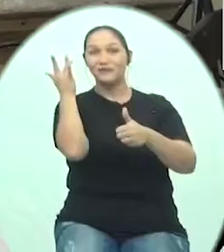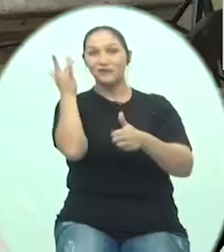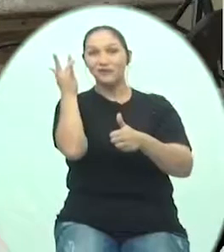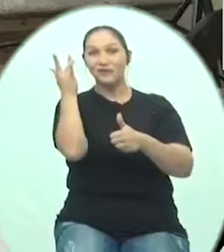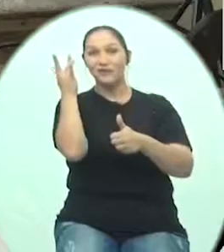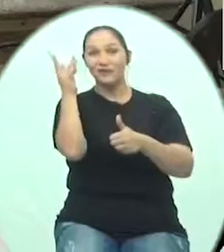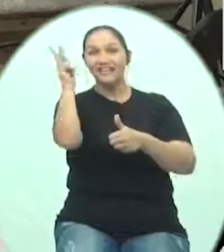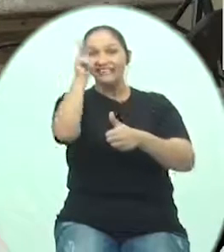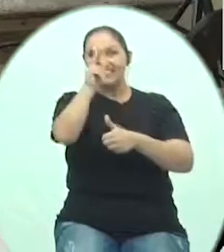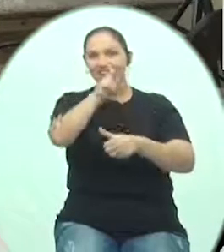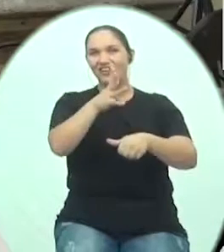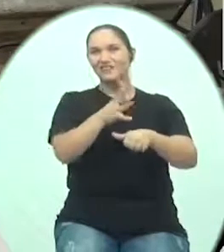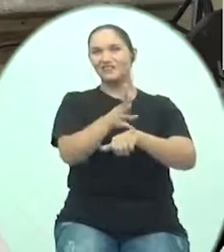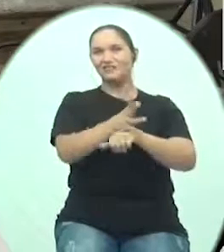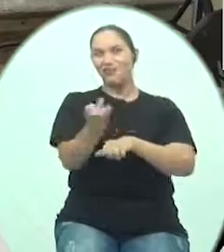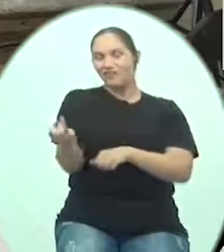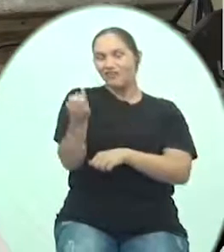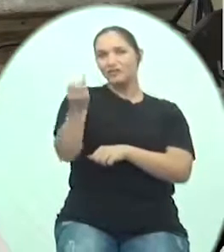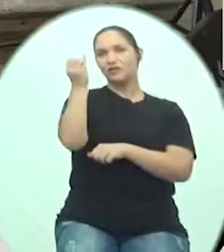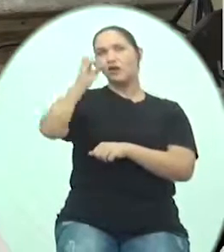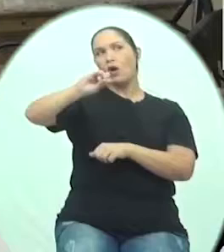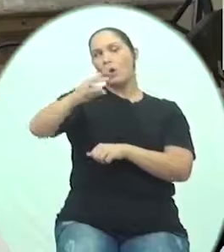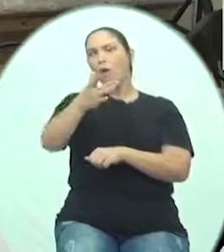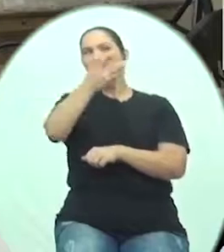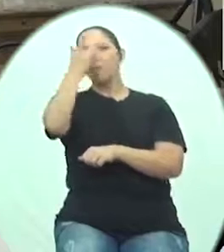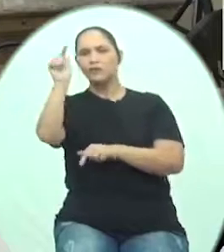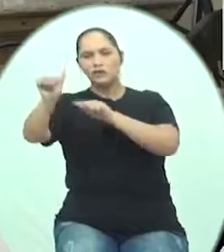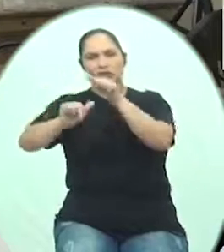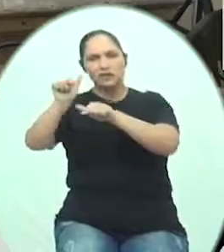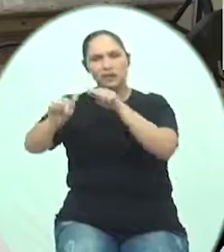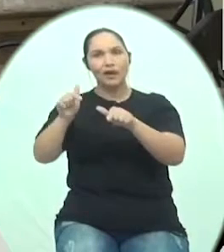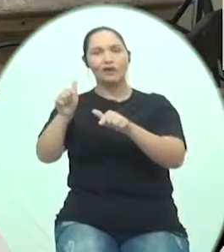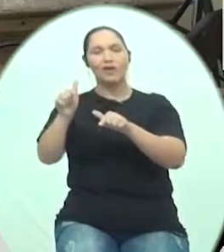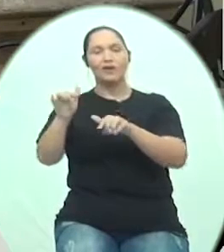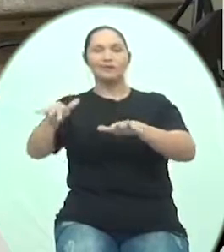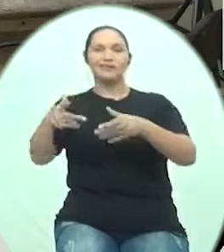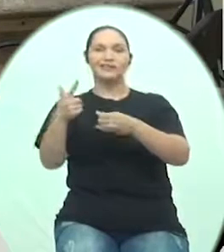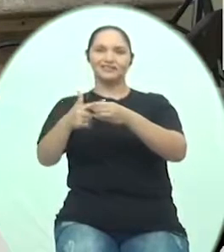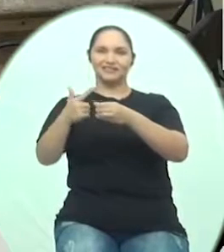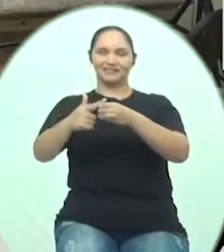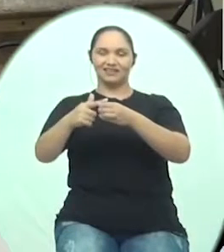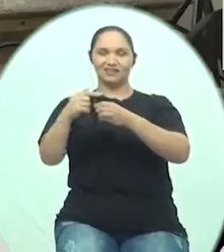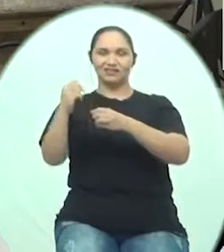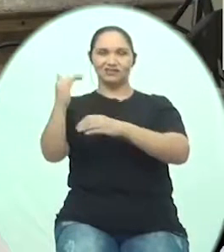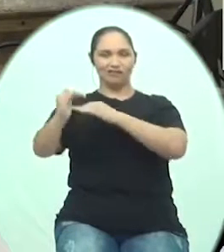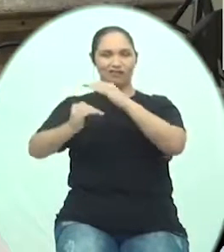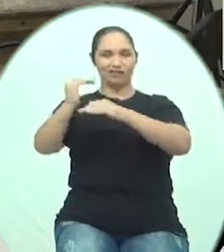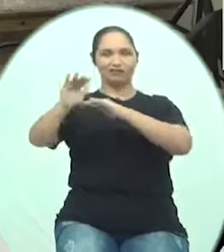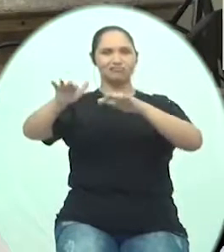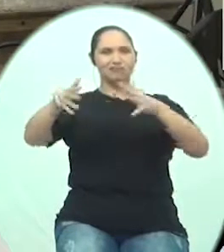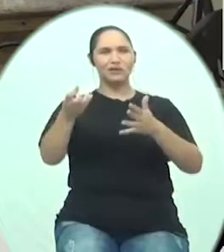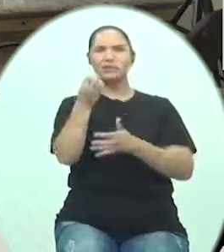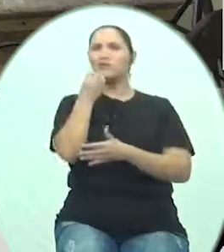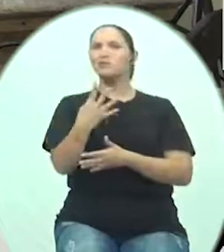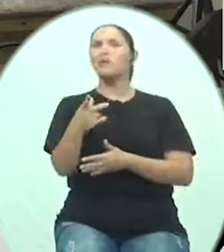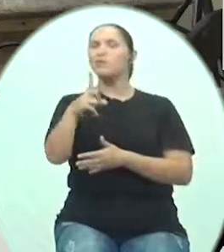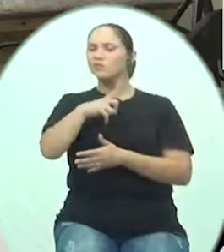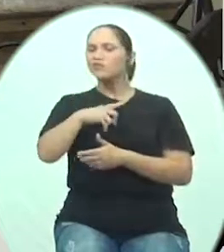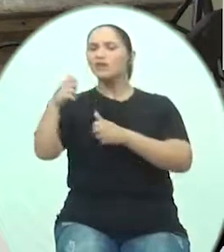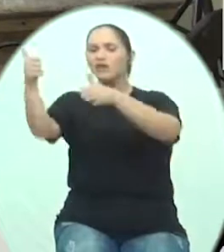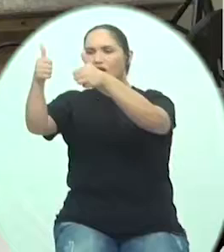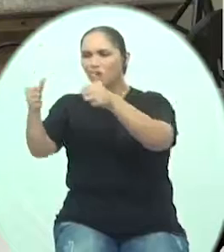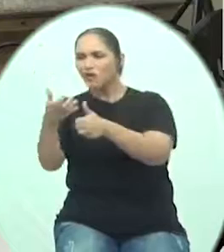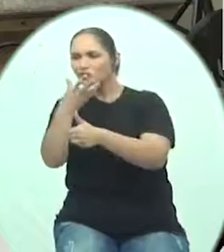assim que deram muito né de trabalho pela pela cidade que nem as colheitadeiras muito bom se tem o mineiro devia ter também a a